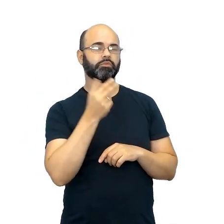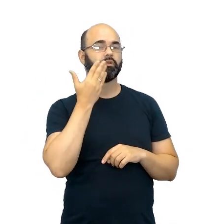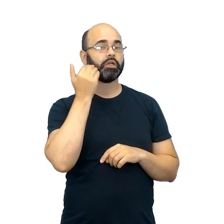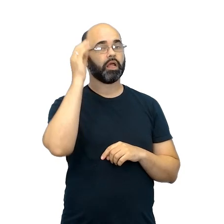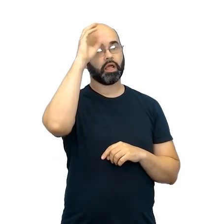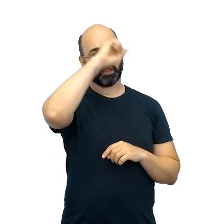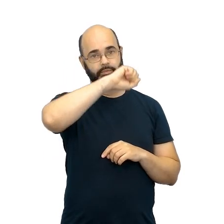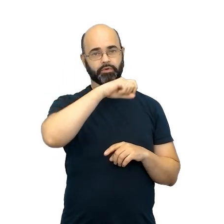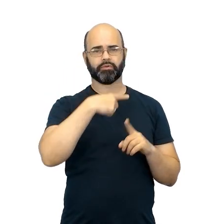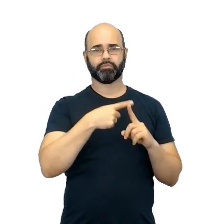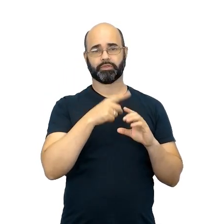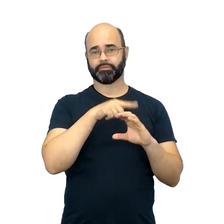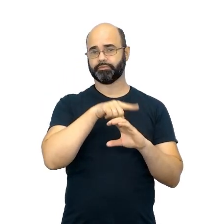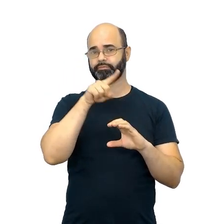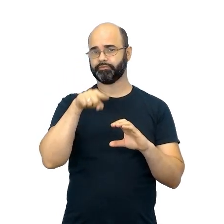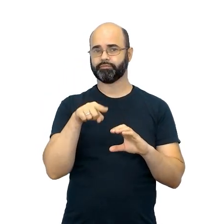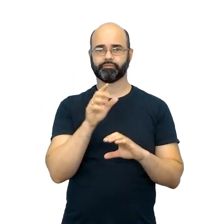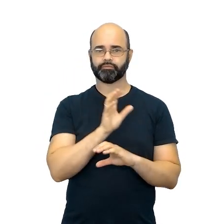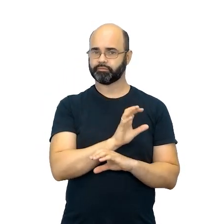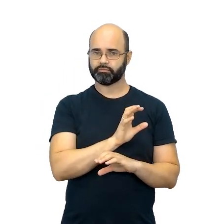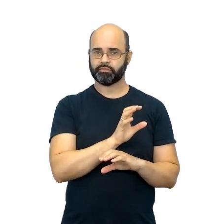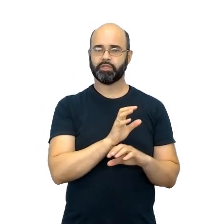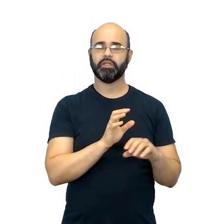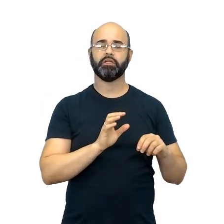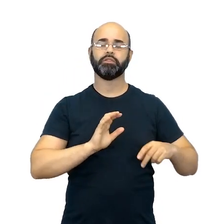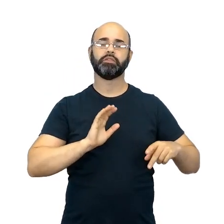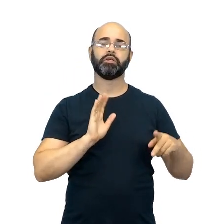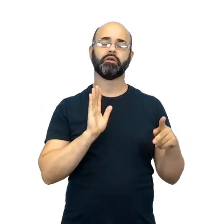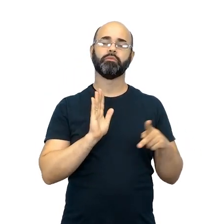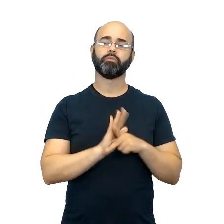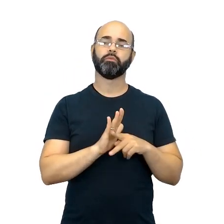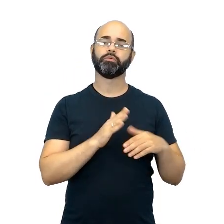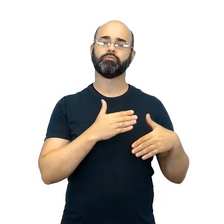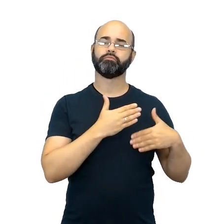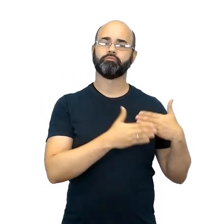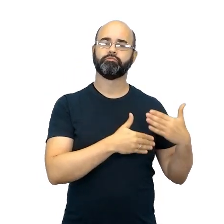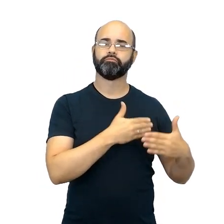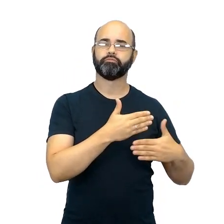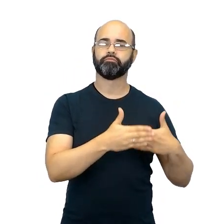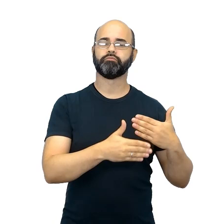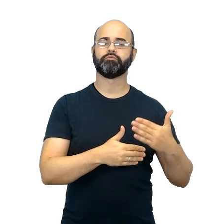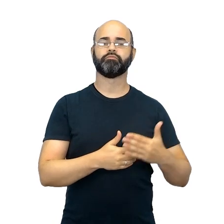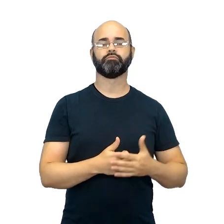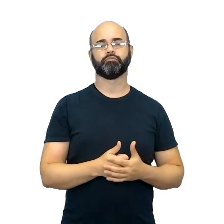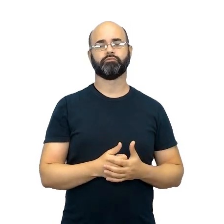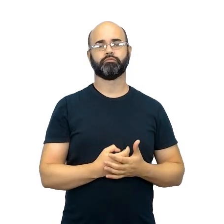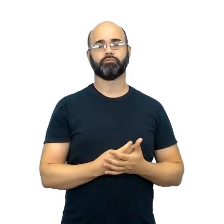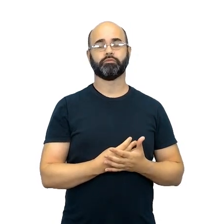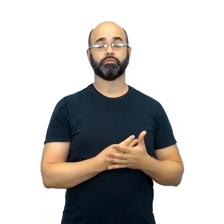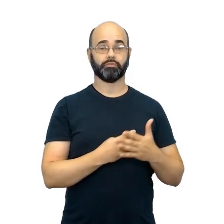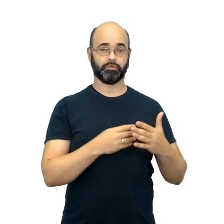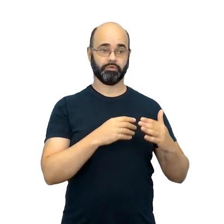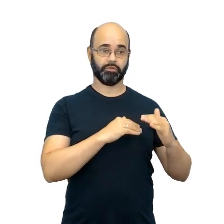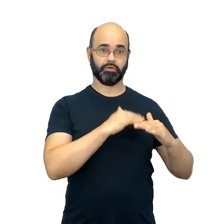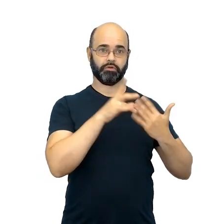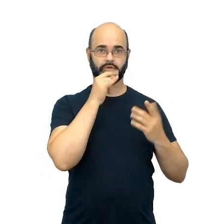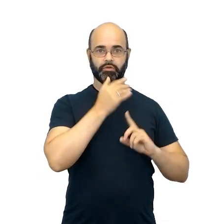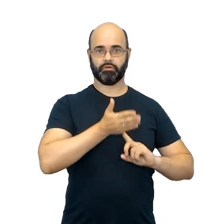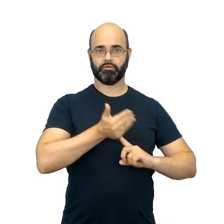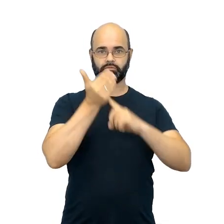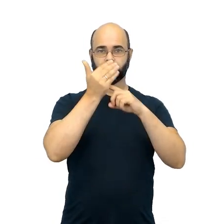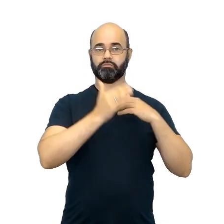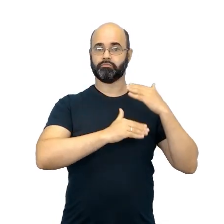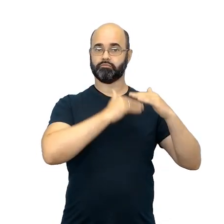não evolui de forma imediata ou mágica, né? Ela tem um processo, tanto de desenvolvimento tecnológico como